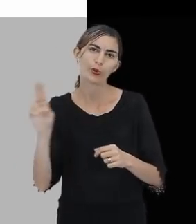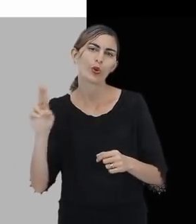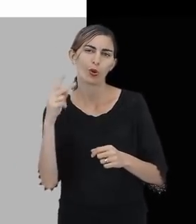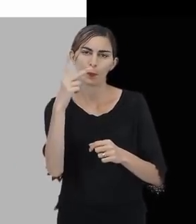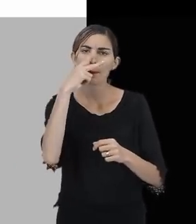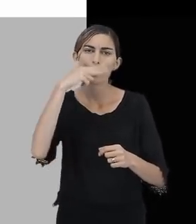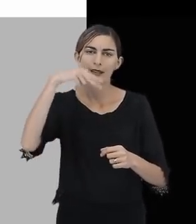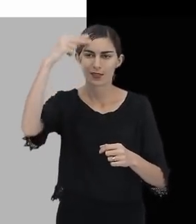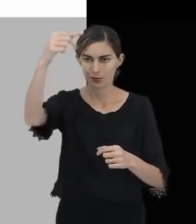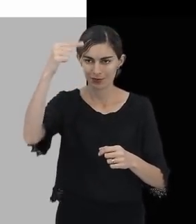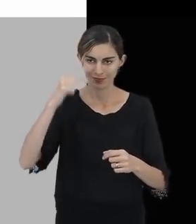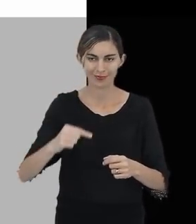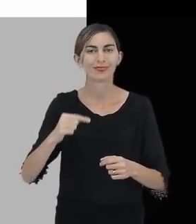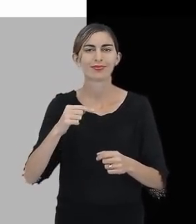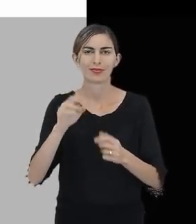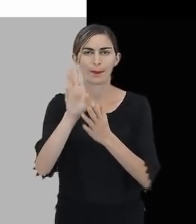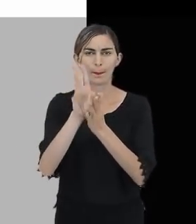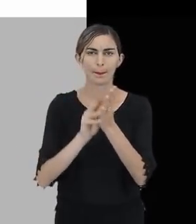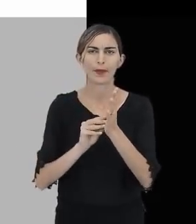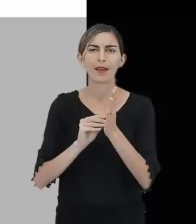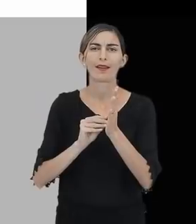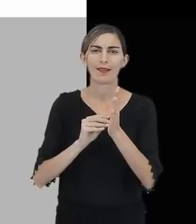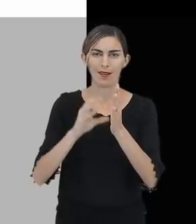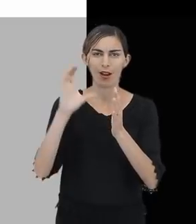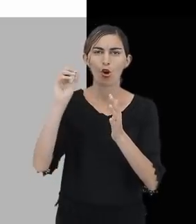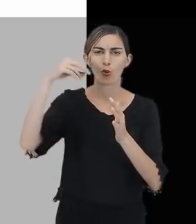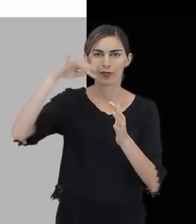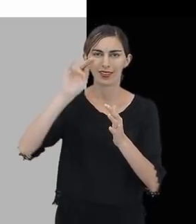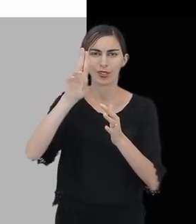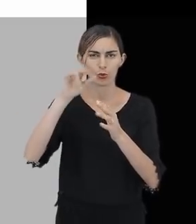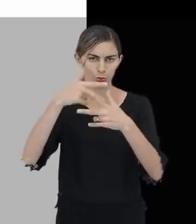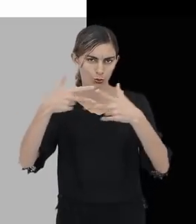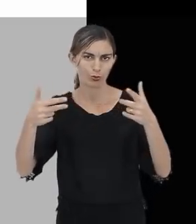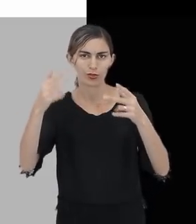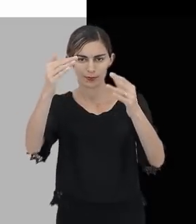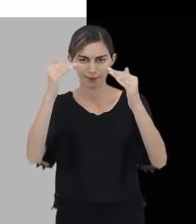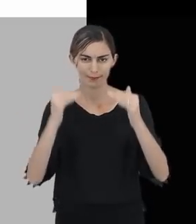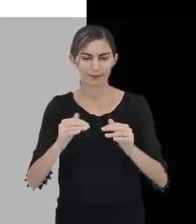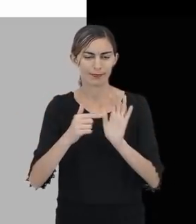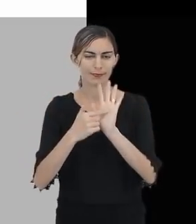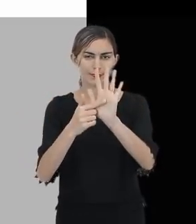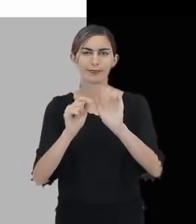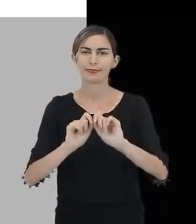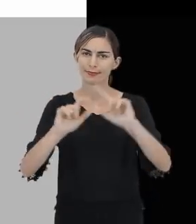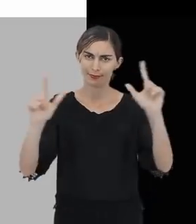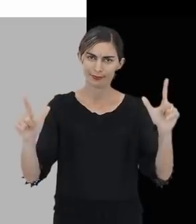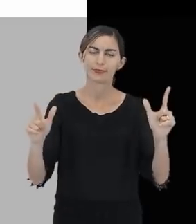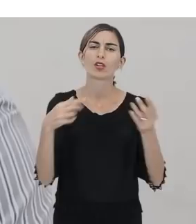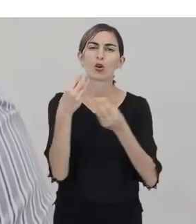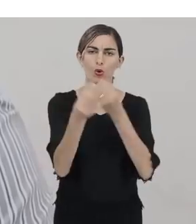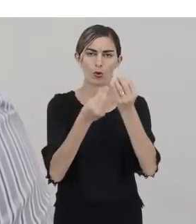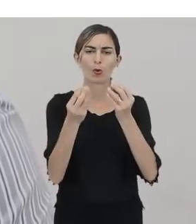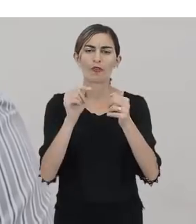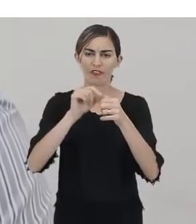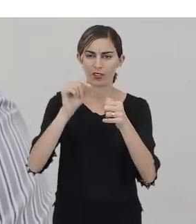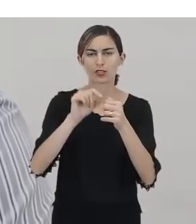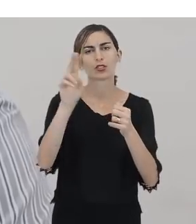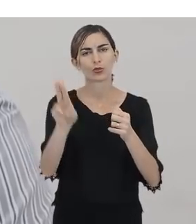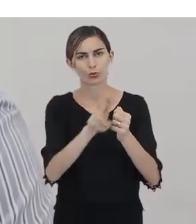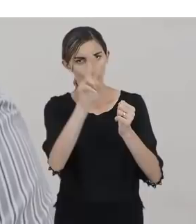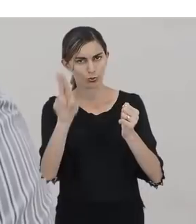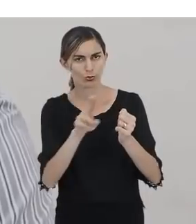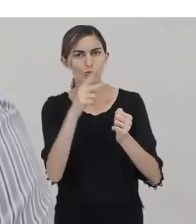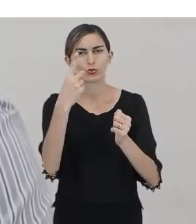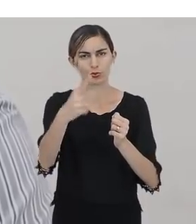mesmo desse e ele vai pegar esse conteúdo aqui e vai exibir na tela, certo? Beleza, essa é a forma de você fazer